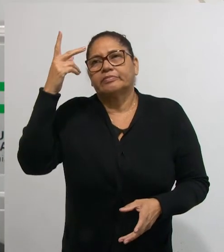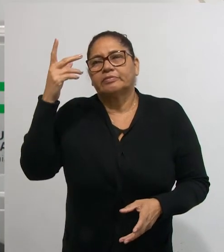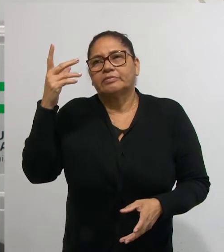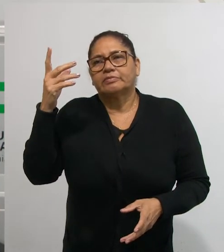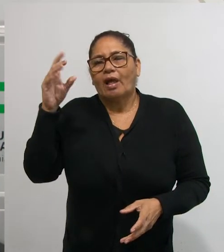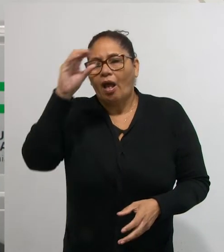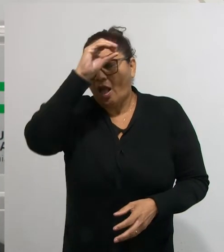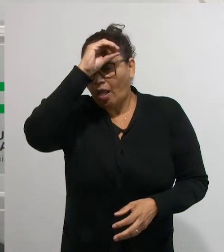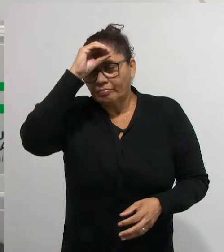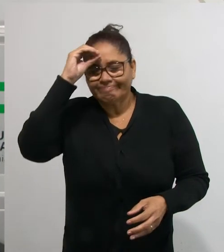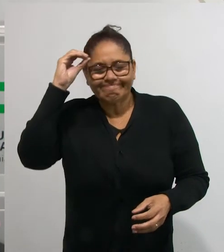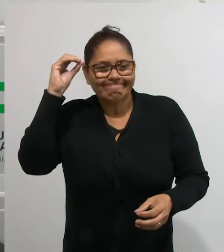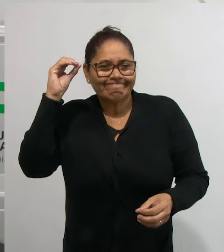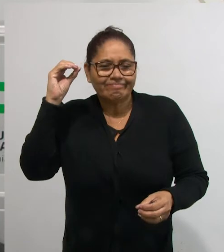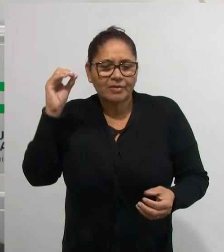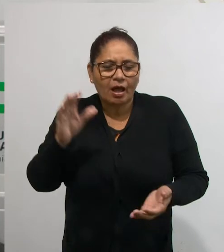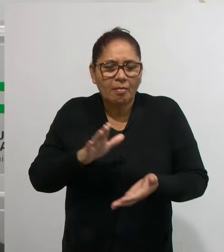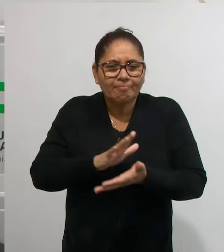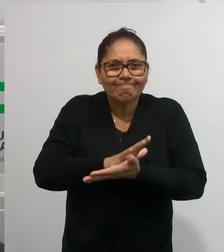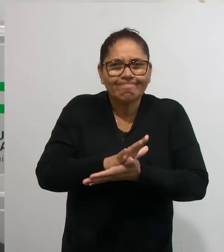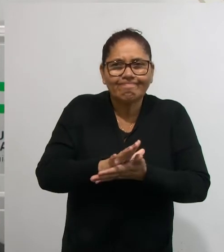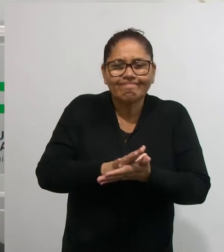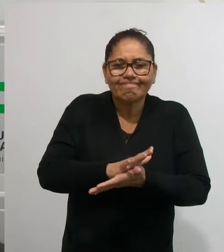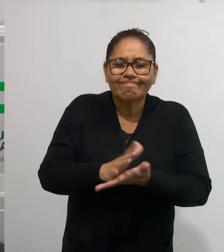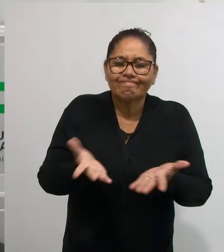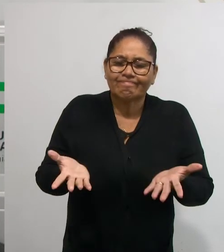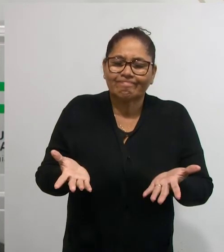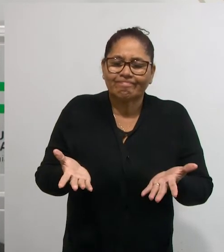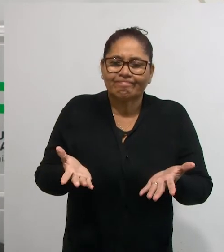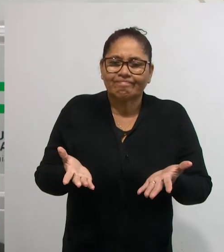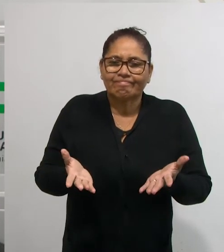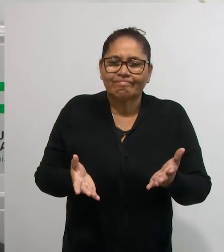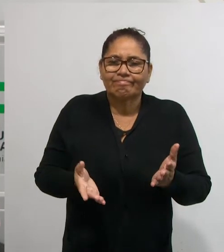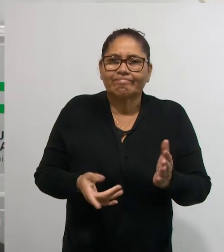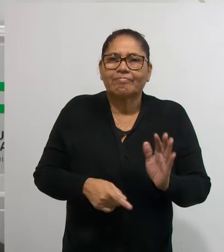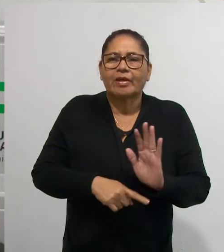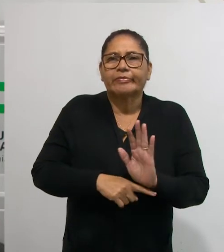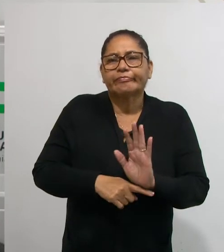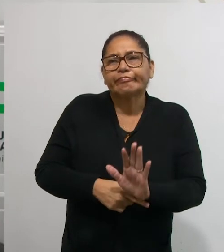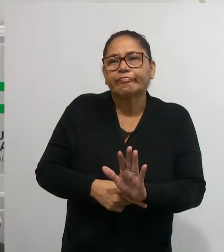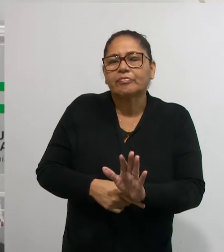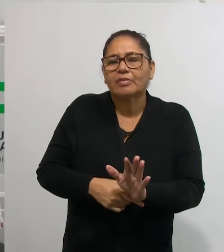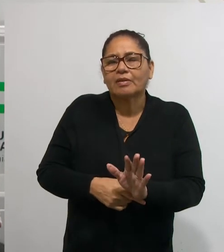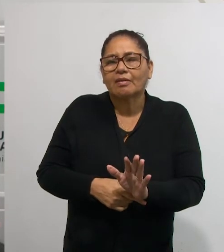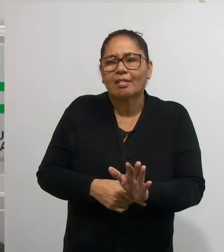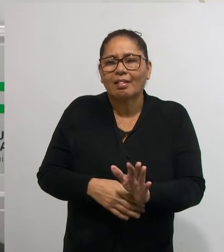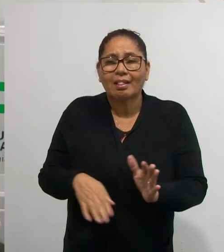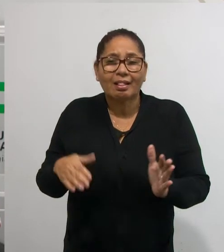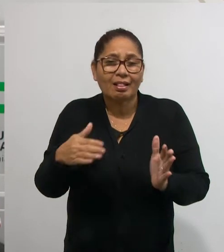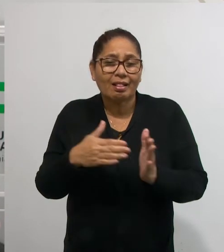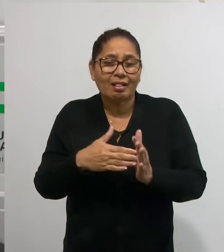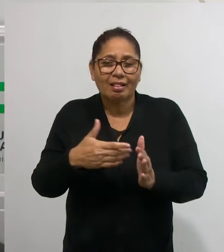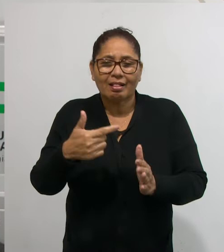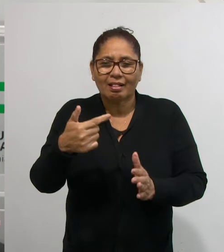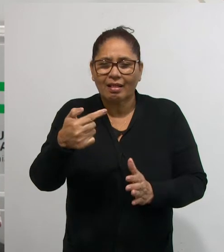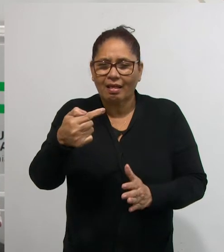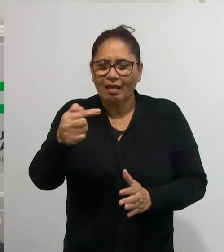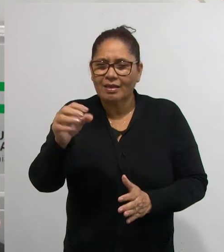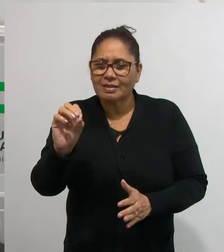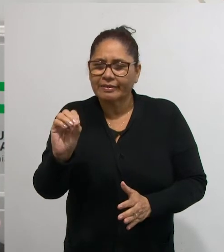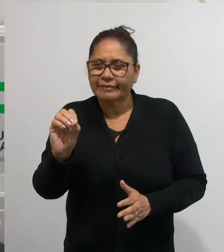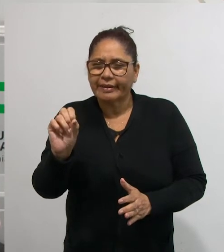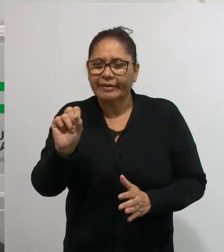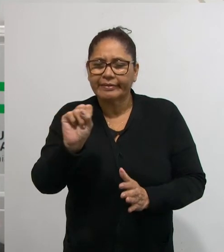um papel em branco, né, e aí sustentou a prática aí até meados da década de 70 do século XX,